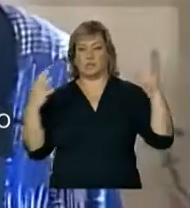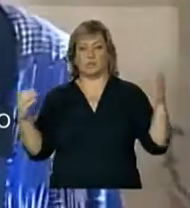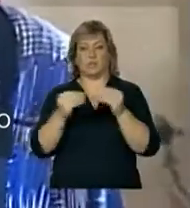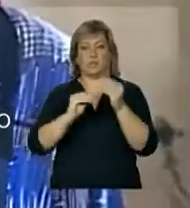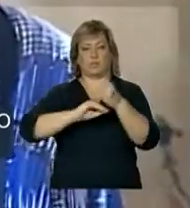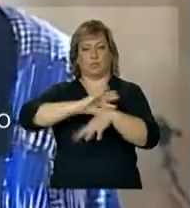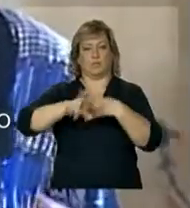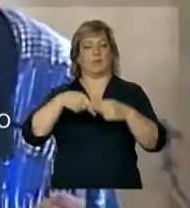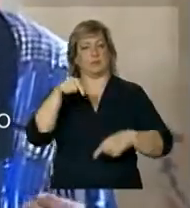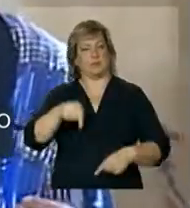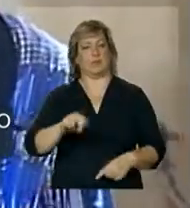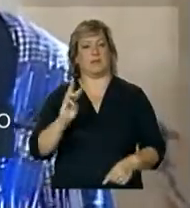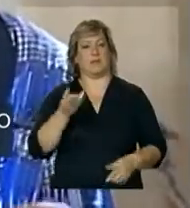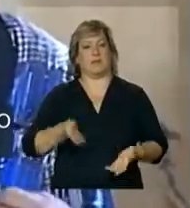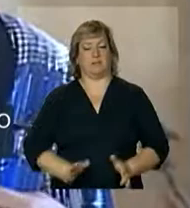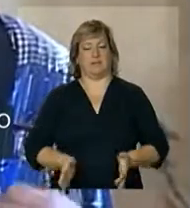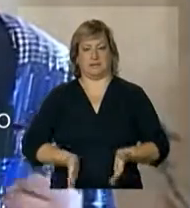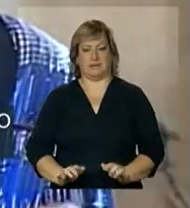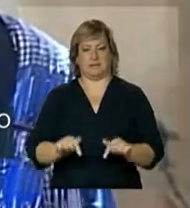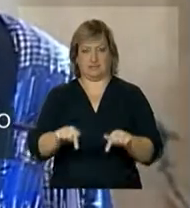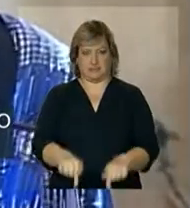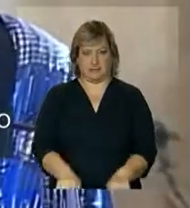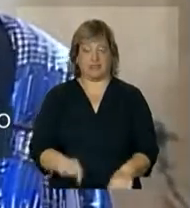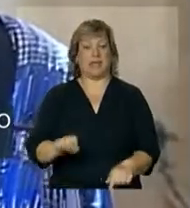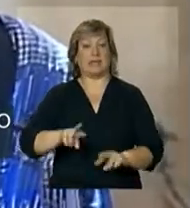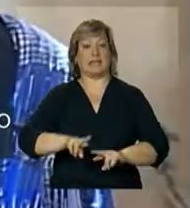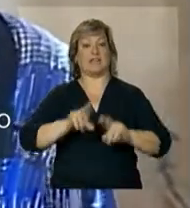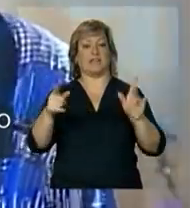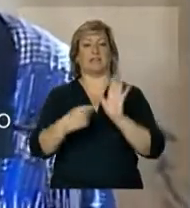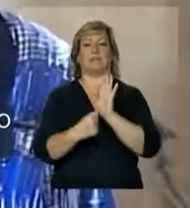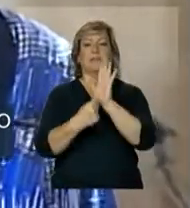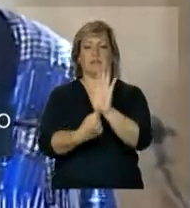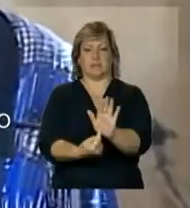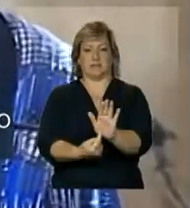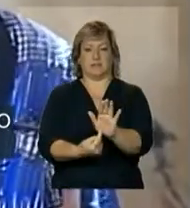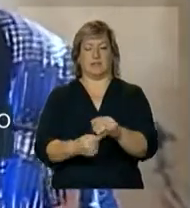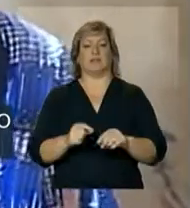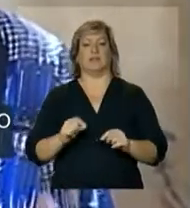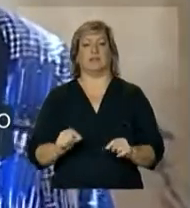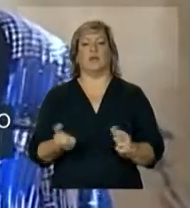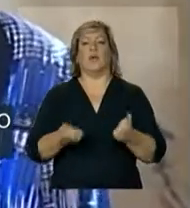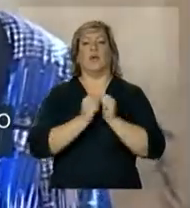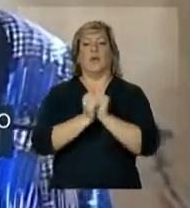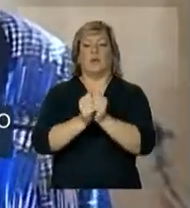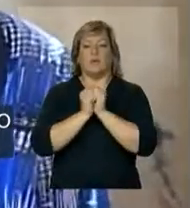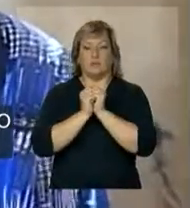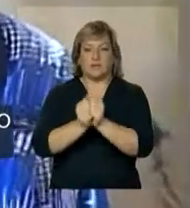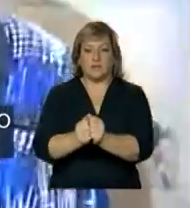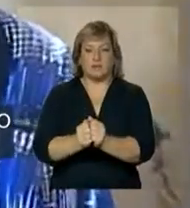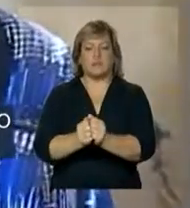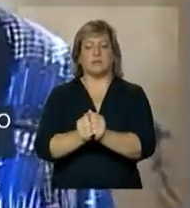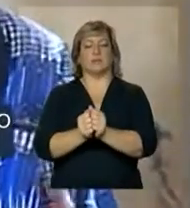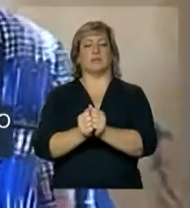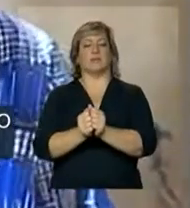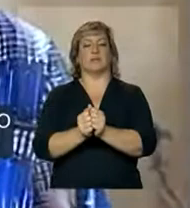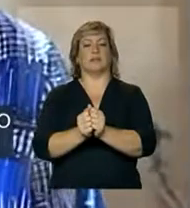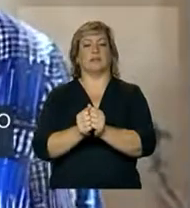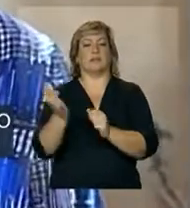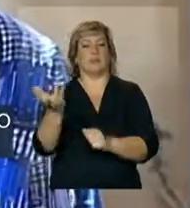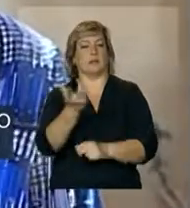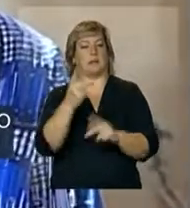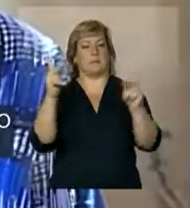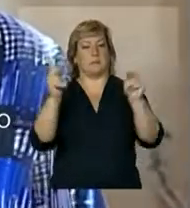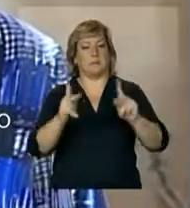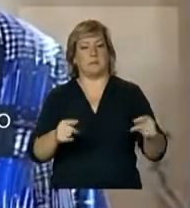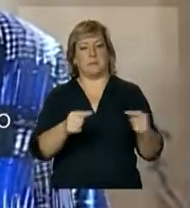dá um diferencial de convívio, de harmonia